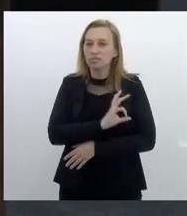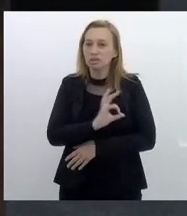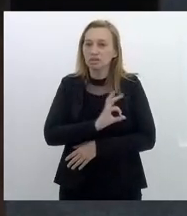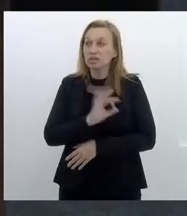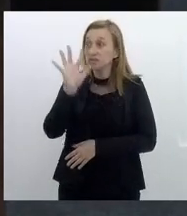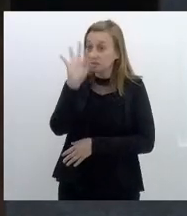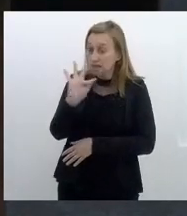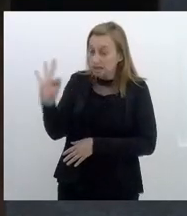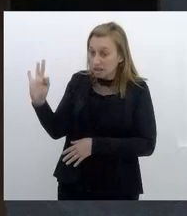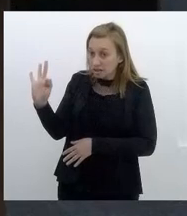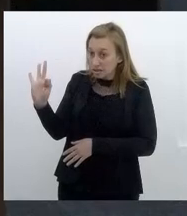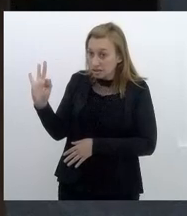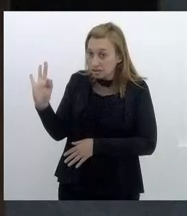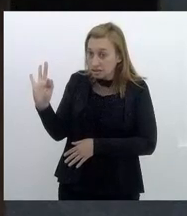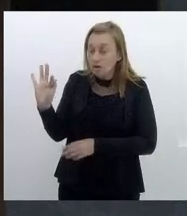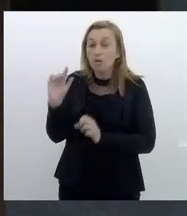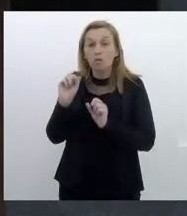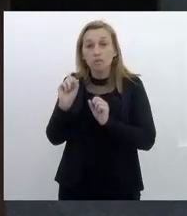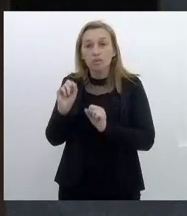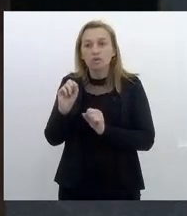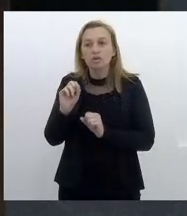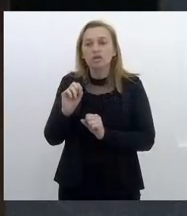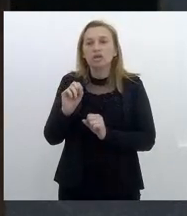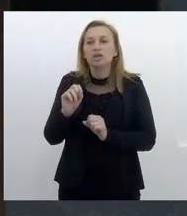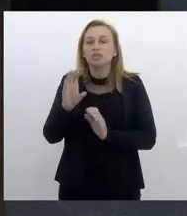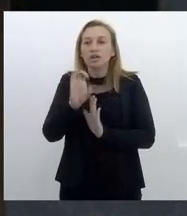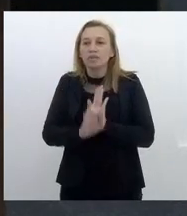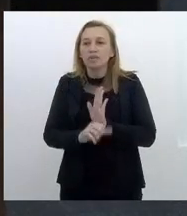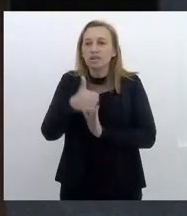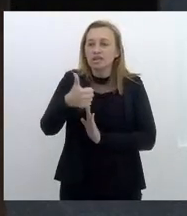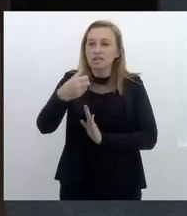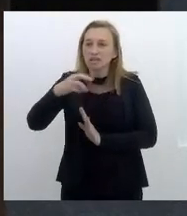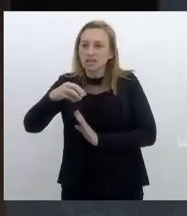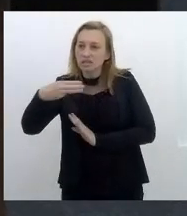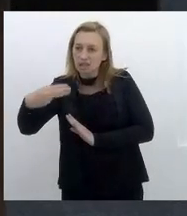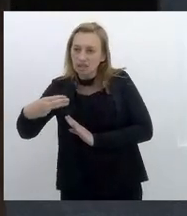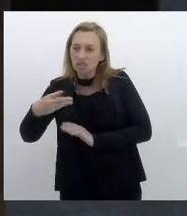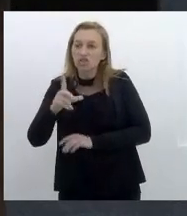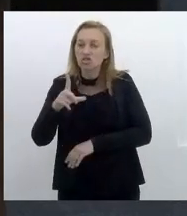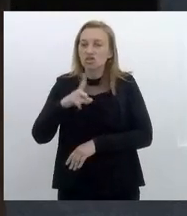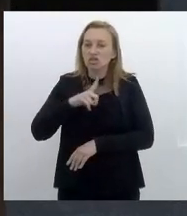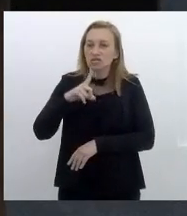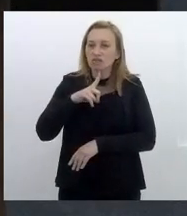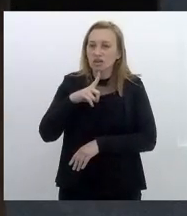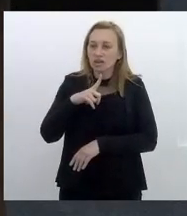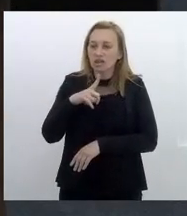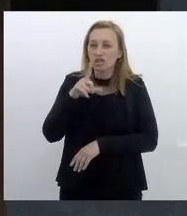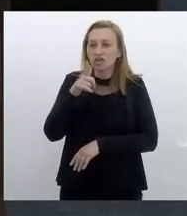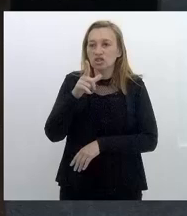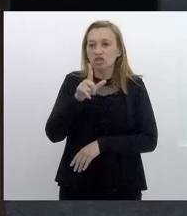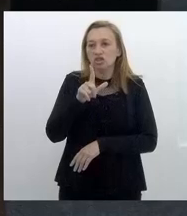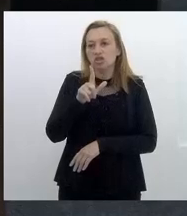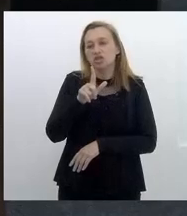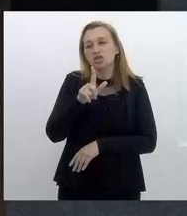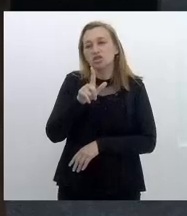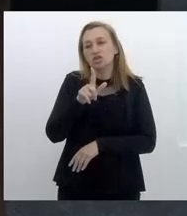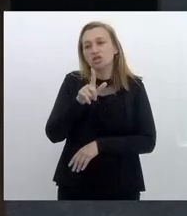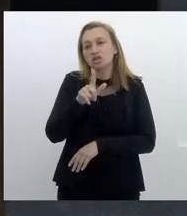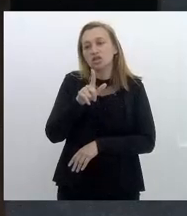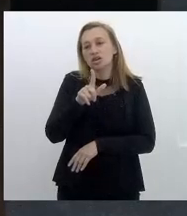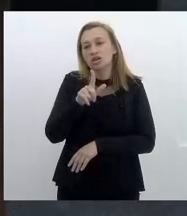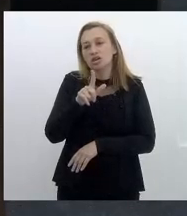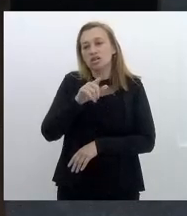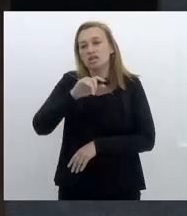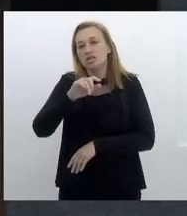federais com o advento da emenda 103 eles tiveram atrás o CEO o